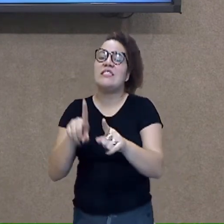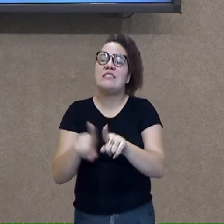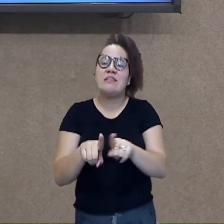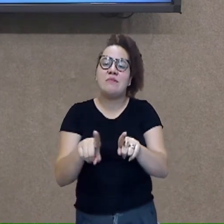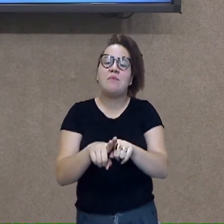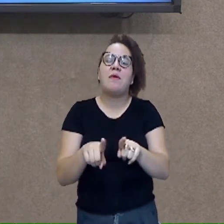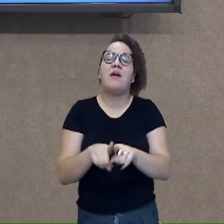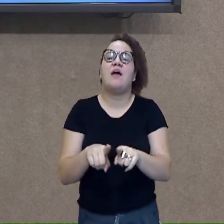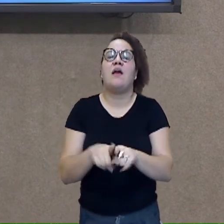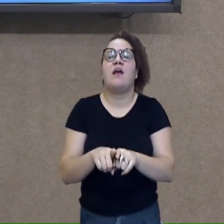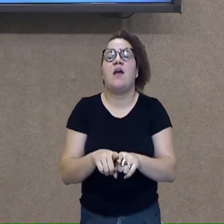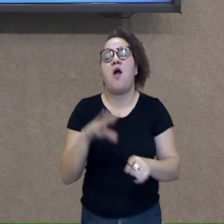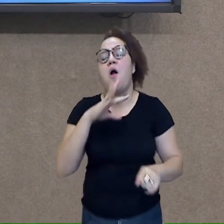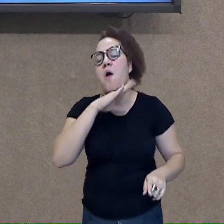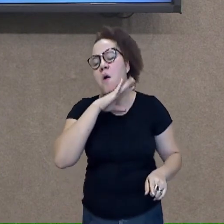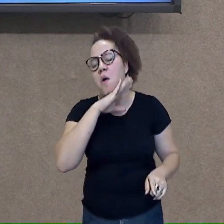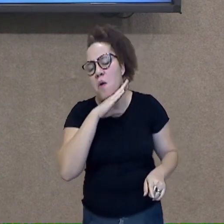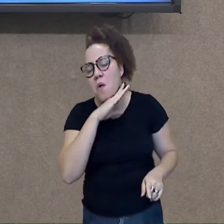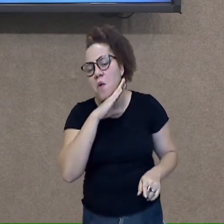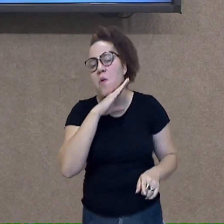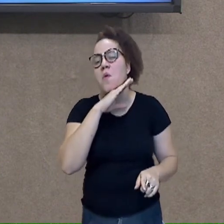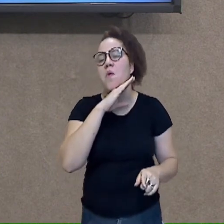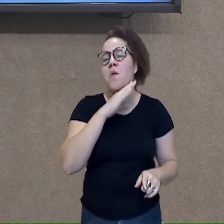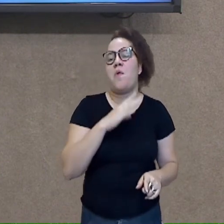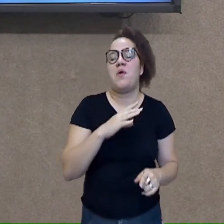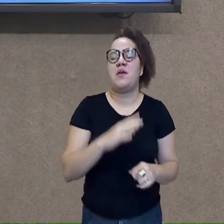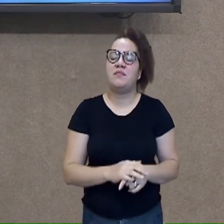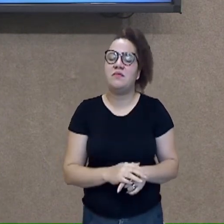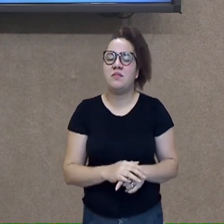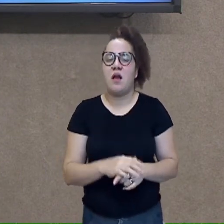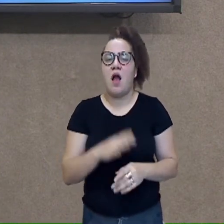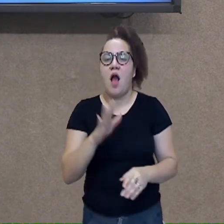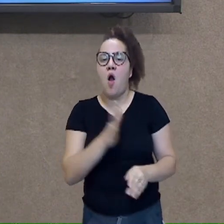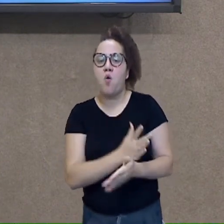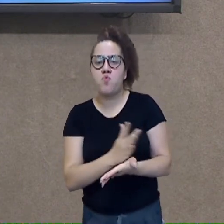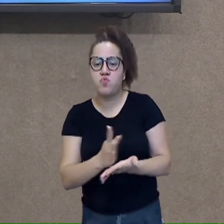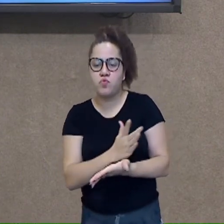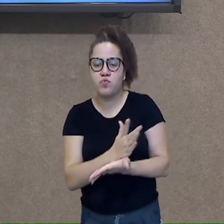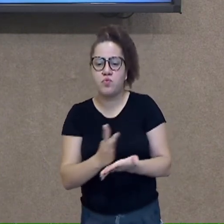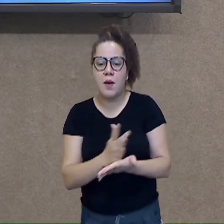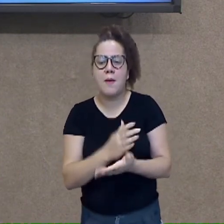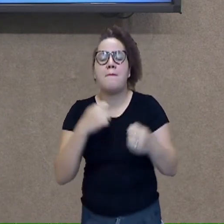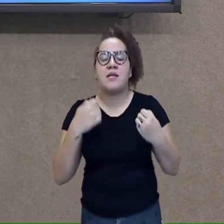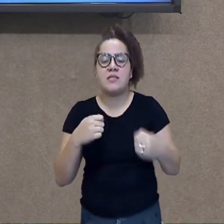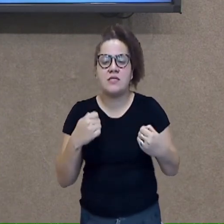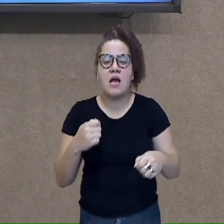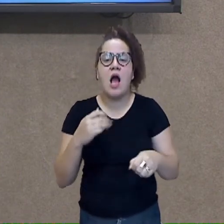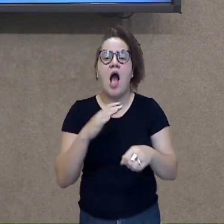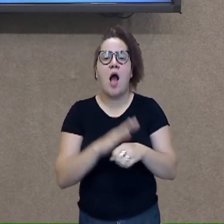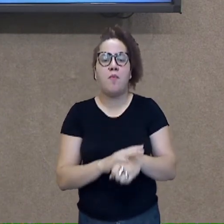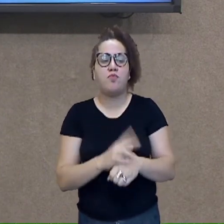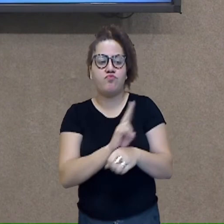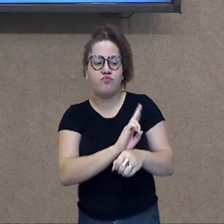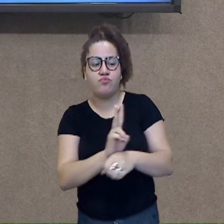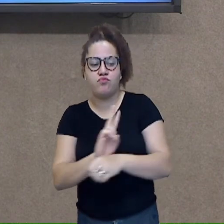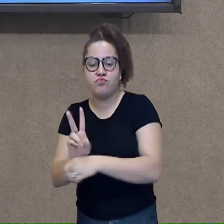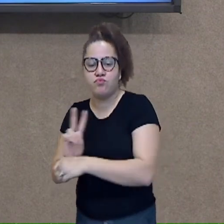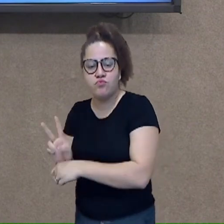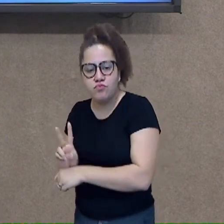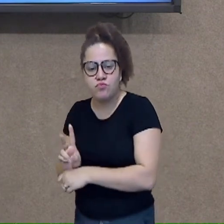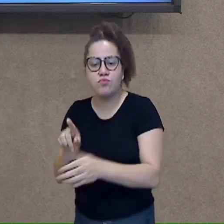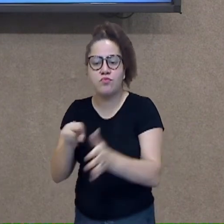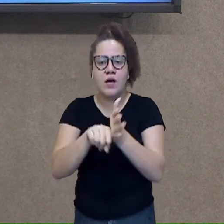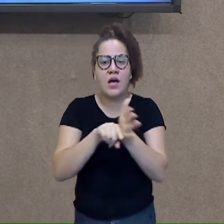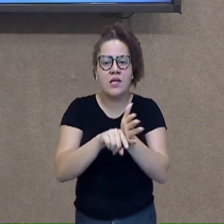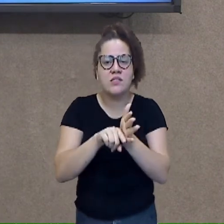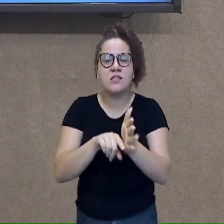existem alguns malefícios, né, coisas que são negativas, que nós precisamos de ter um olhar e um cuidado maior ao fazer pesquisas na